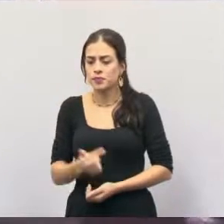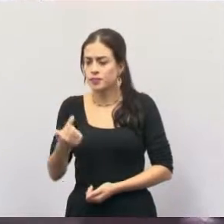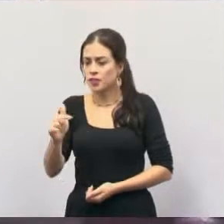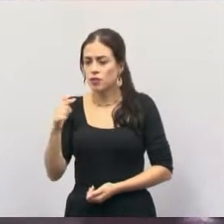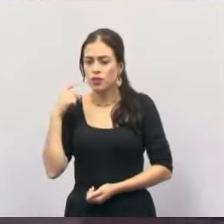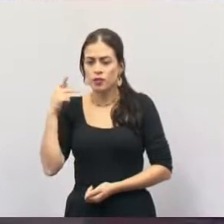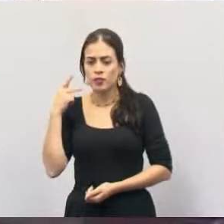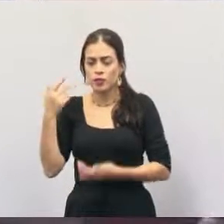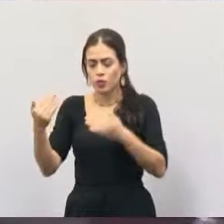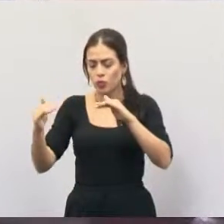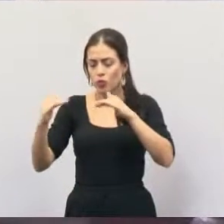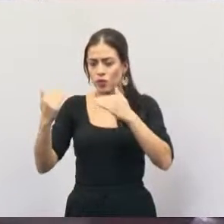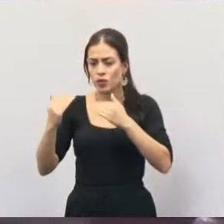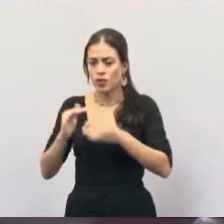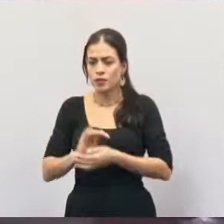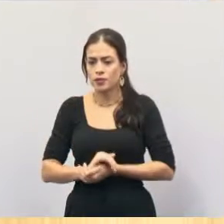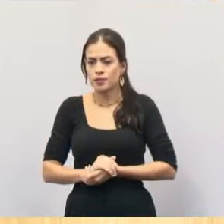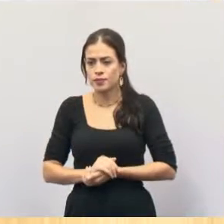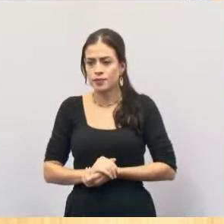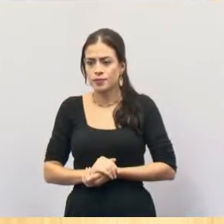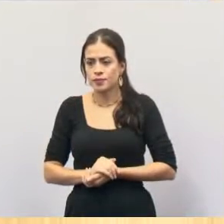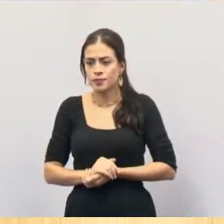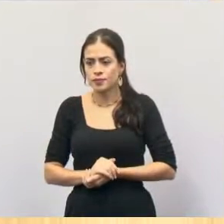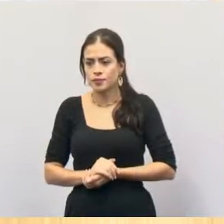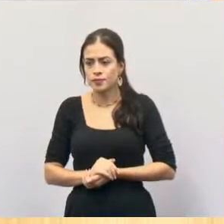vereador contrário,